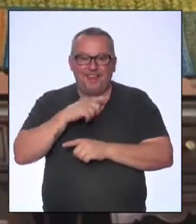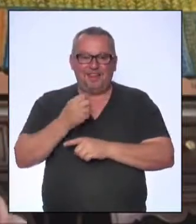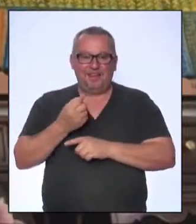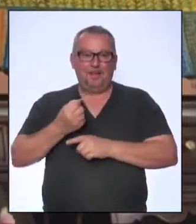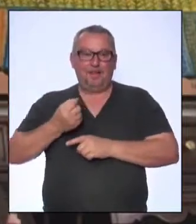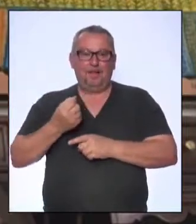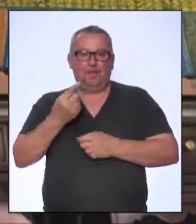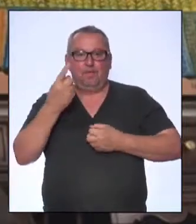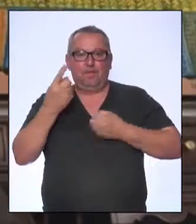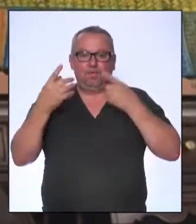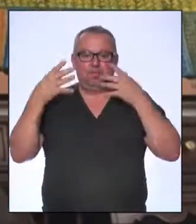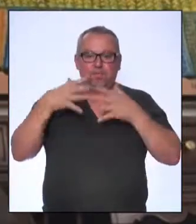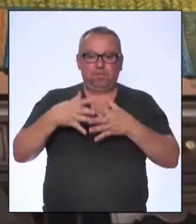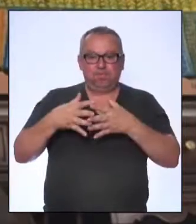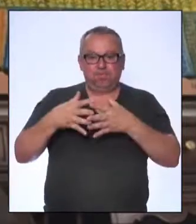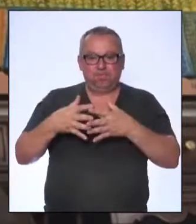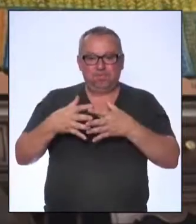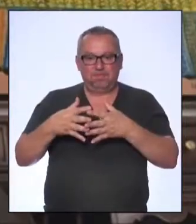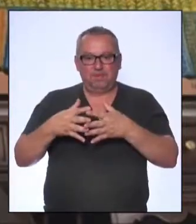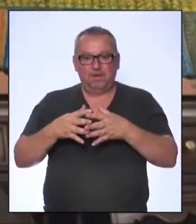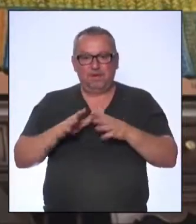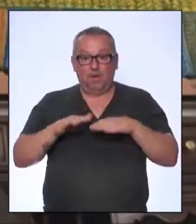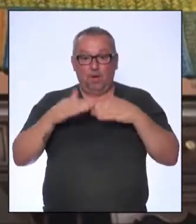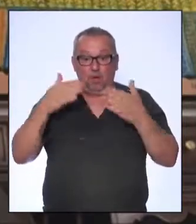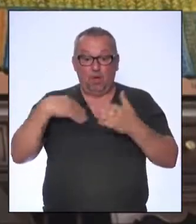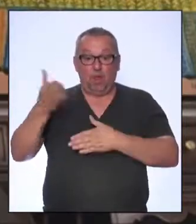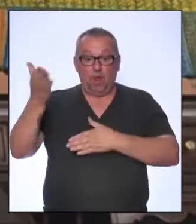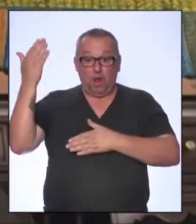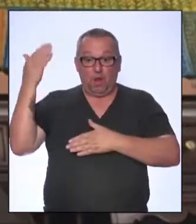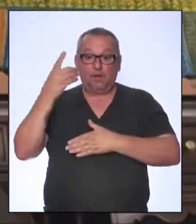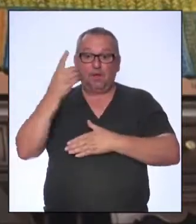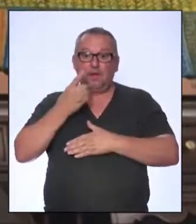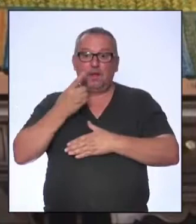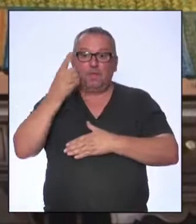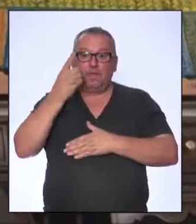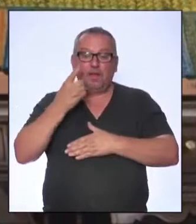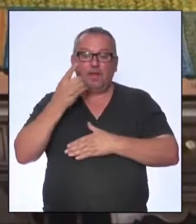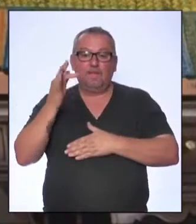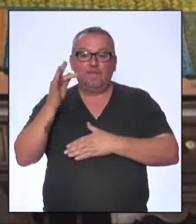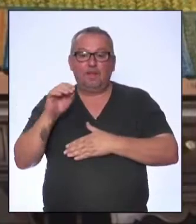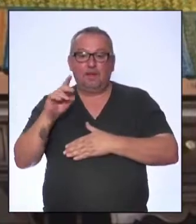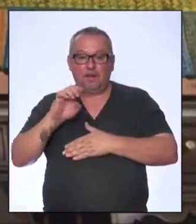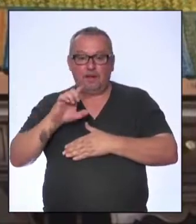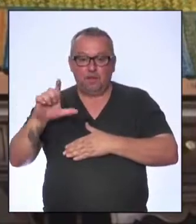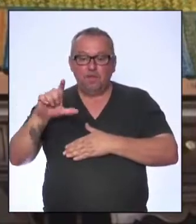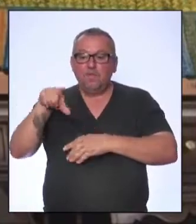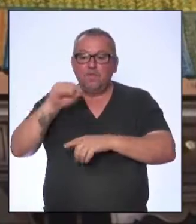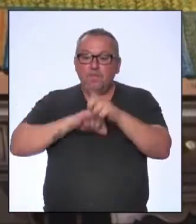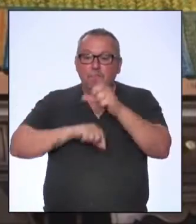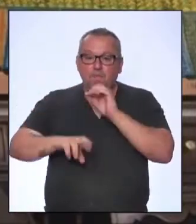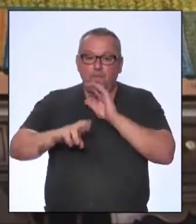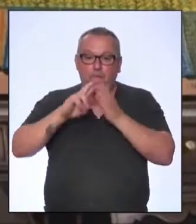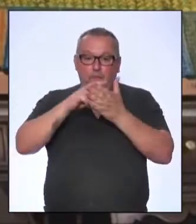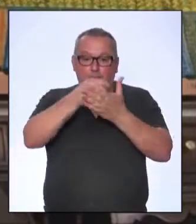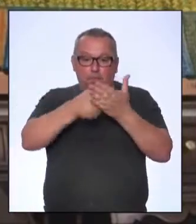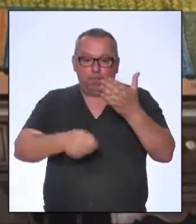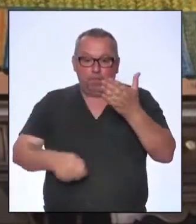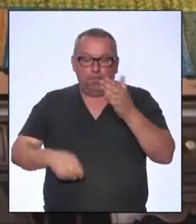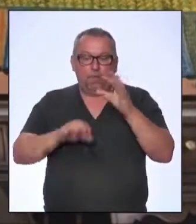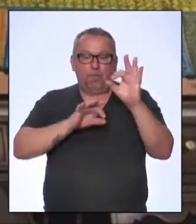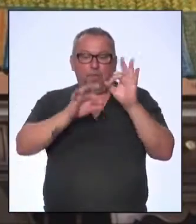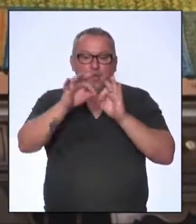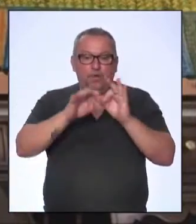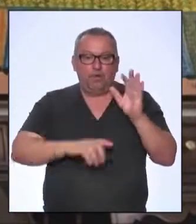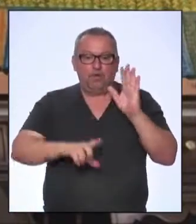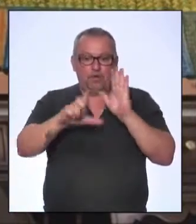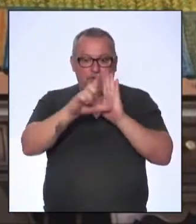alguma confusão. Quando eu era deputada federal, eu tive a honra de ser escolhida relatora do projeto de lei que